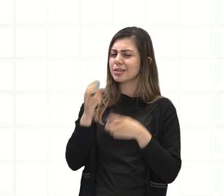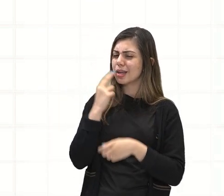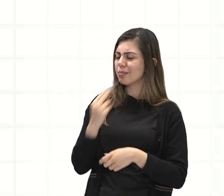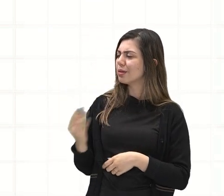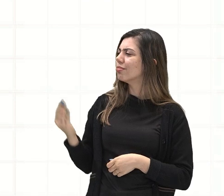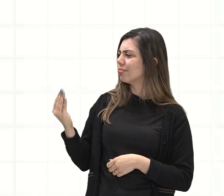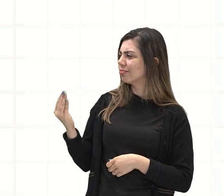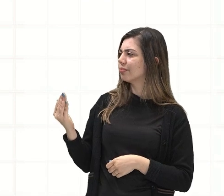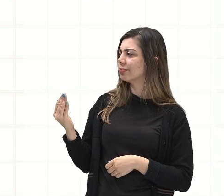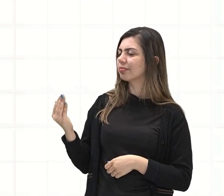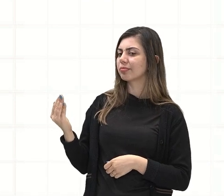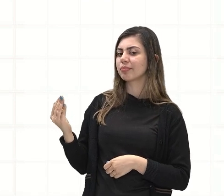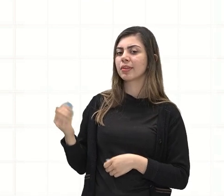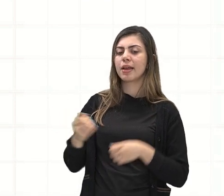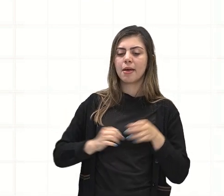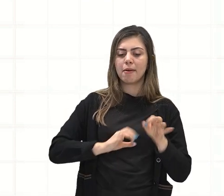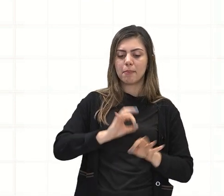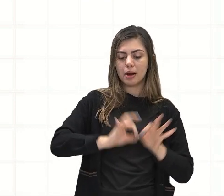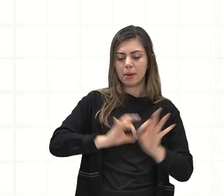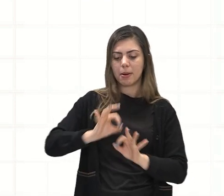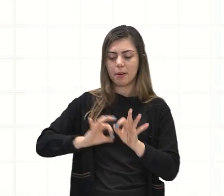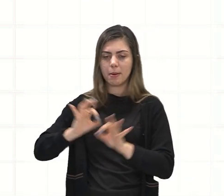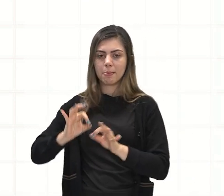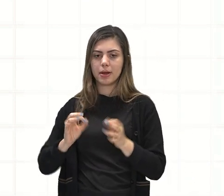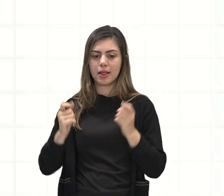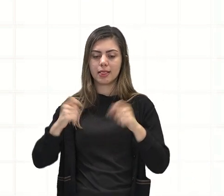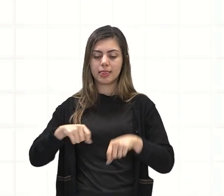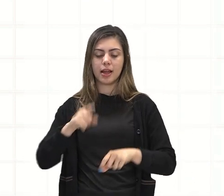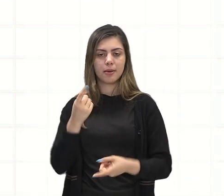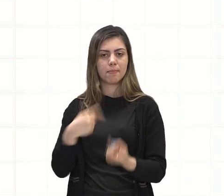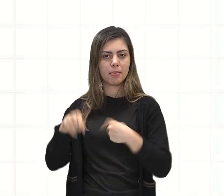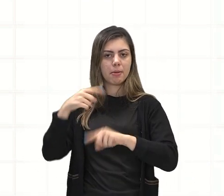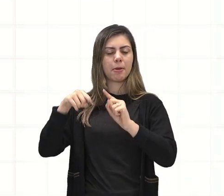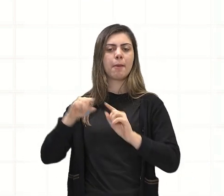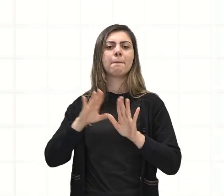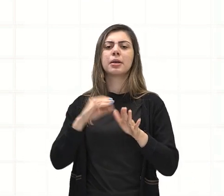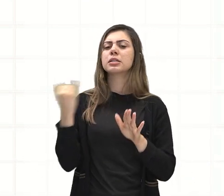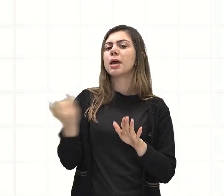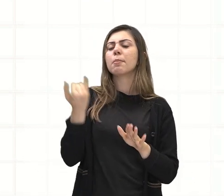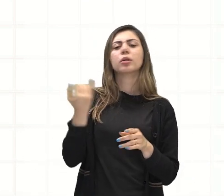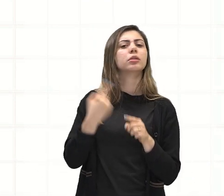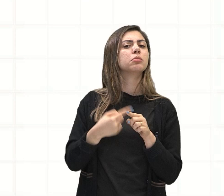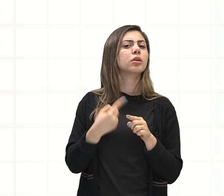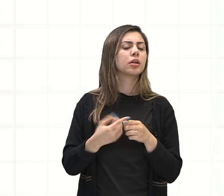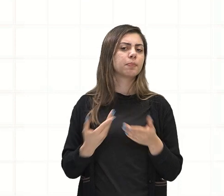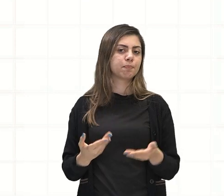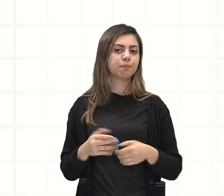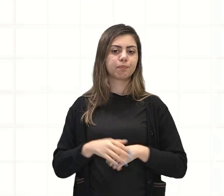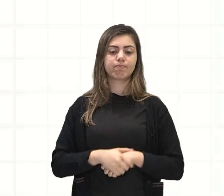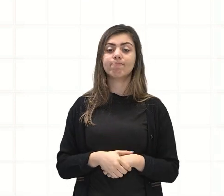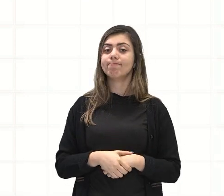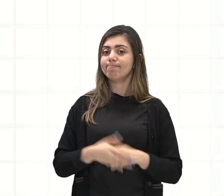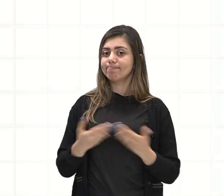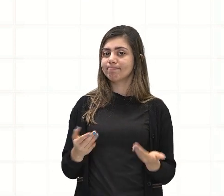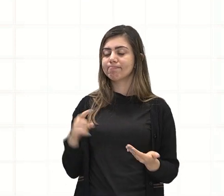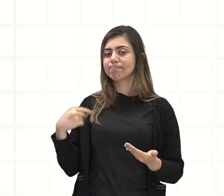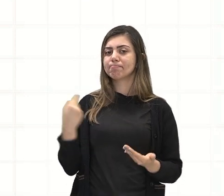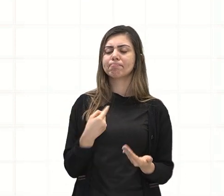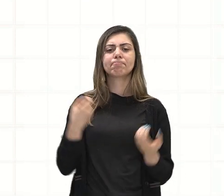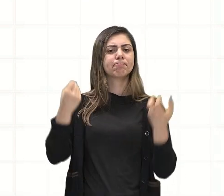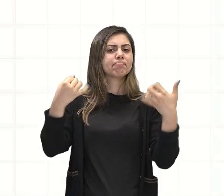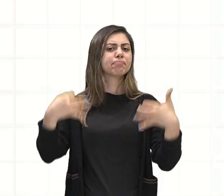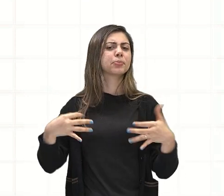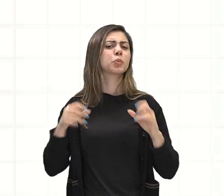modernizando os meios de produção. Por que que isso é importante, professor? Porque quando nós